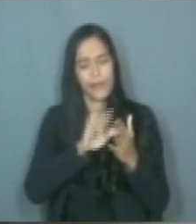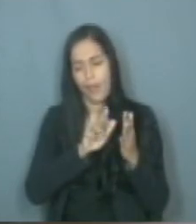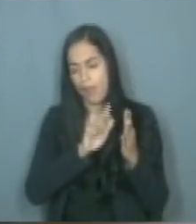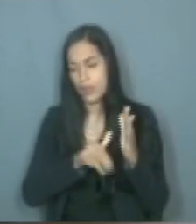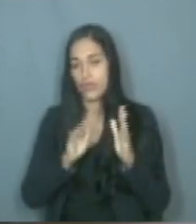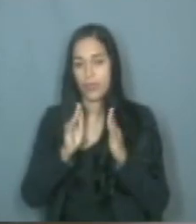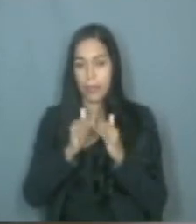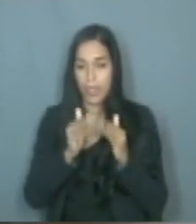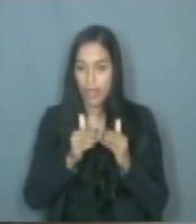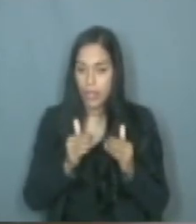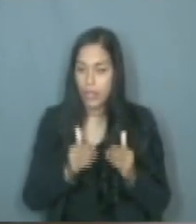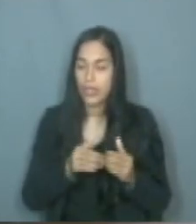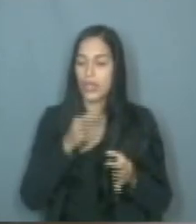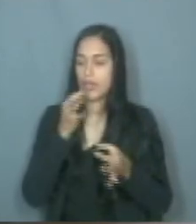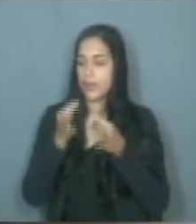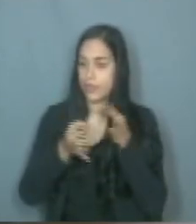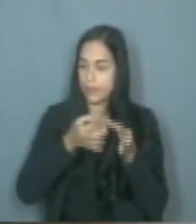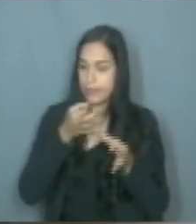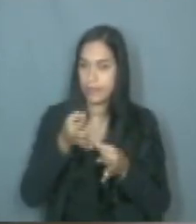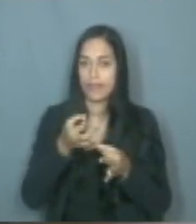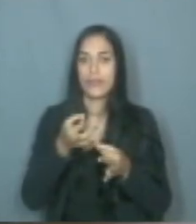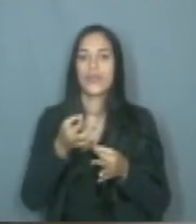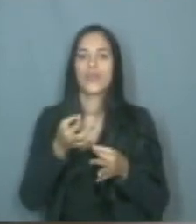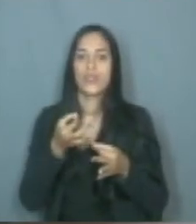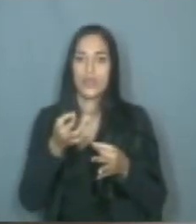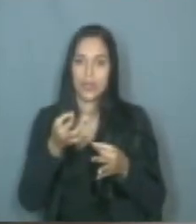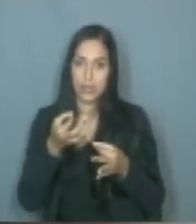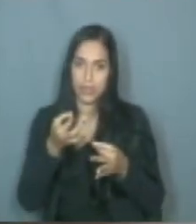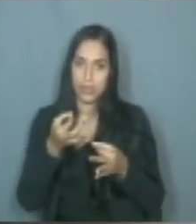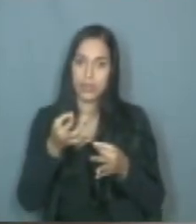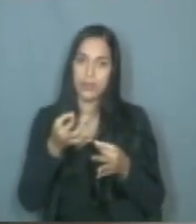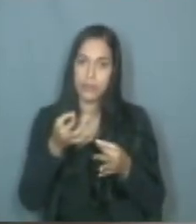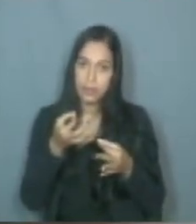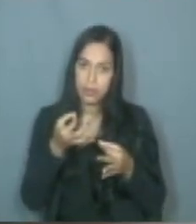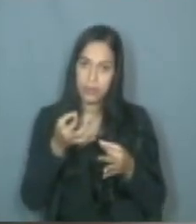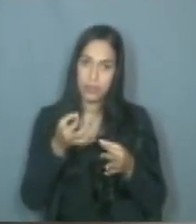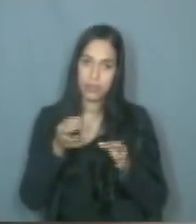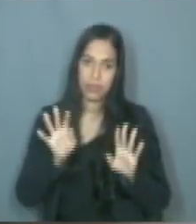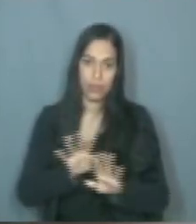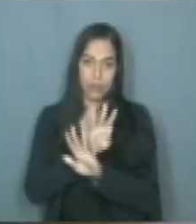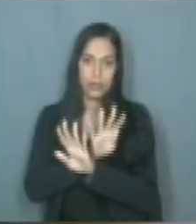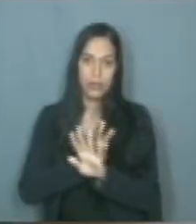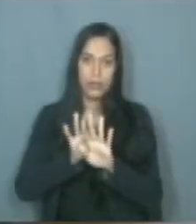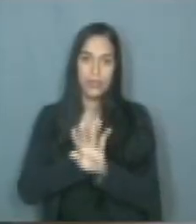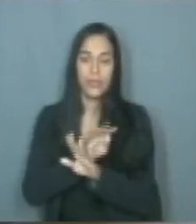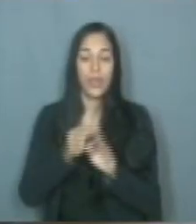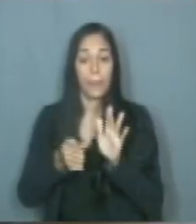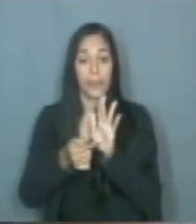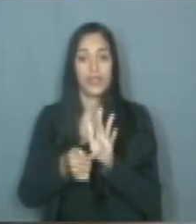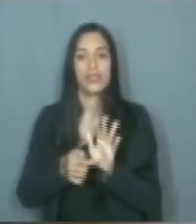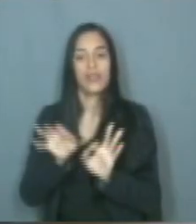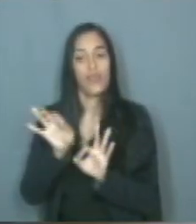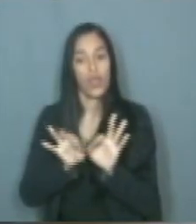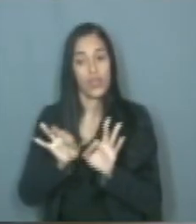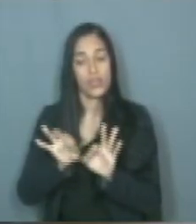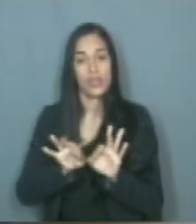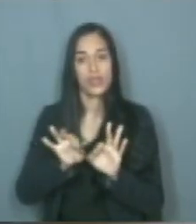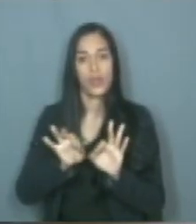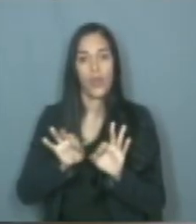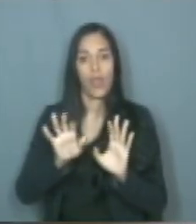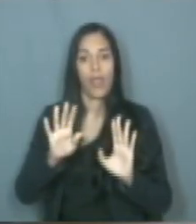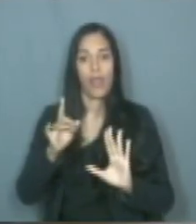reclamações, queixas e críticas que os blocos líricos apresentavam em relação à organização do Carnaval do